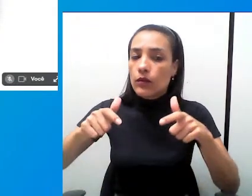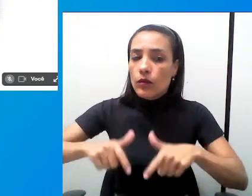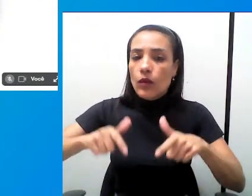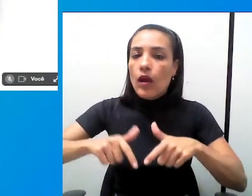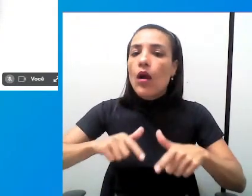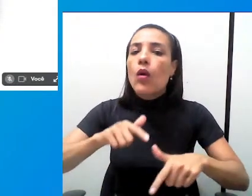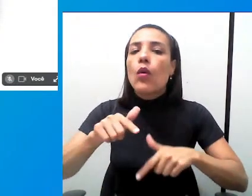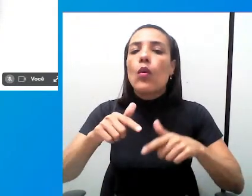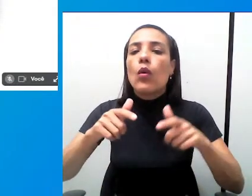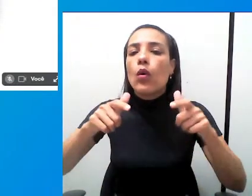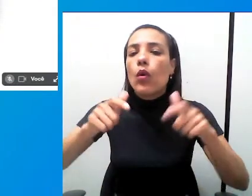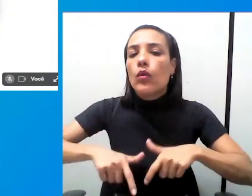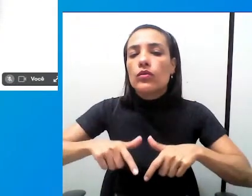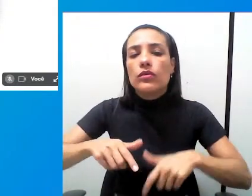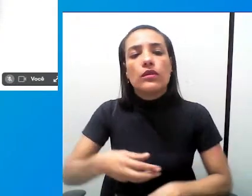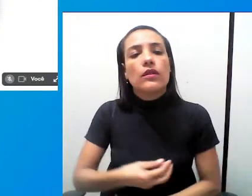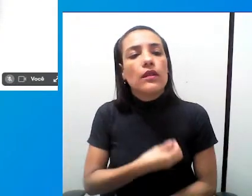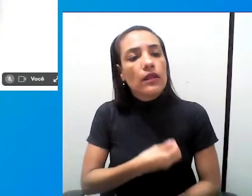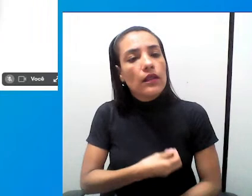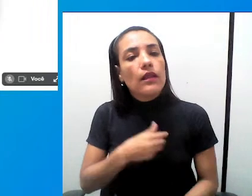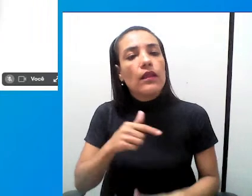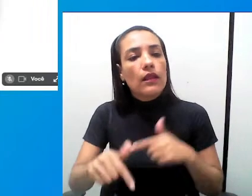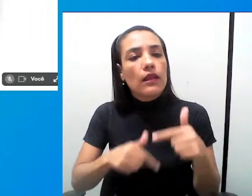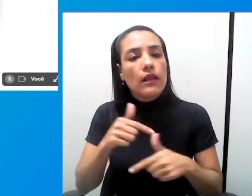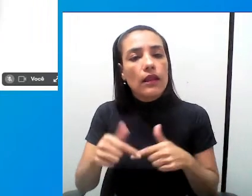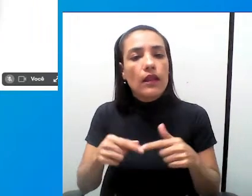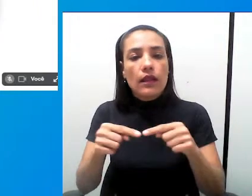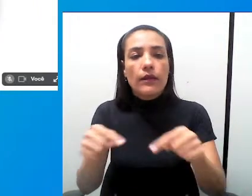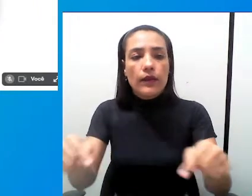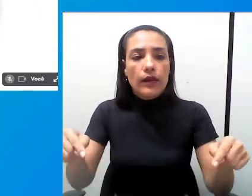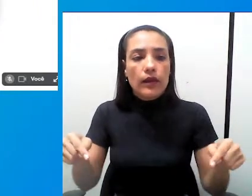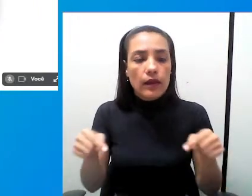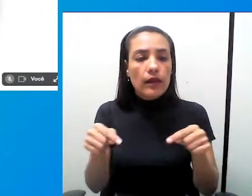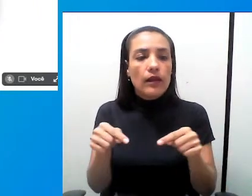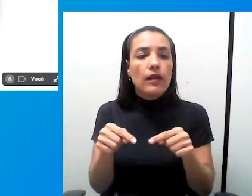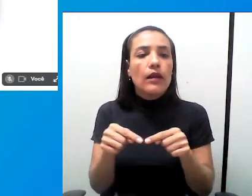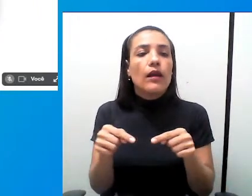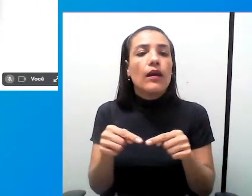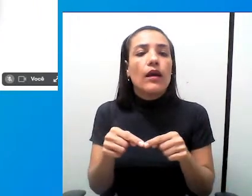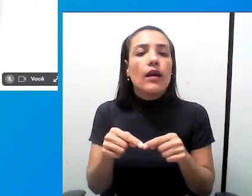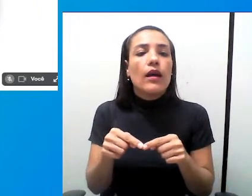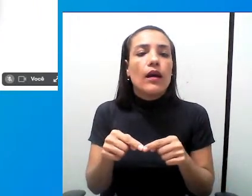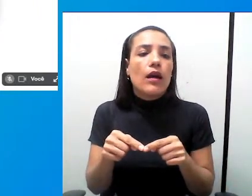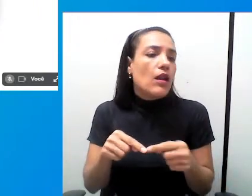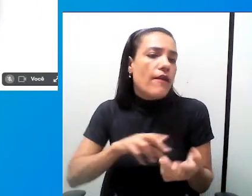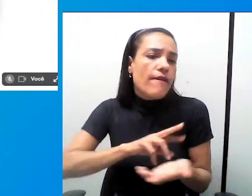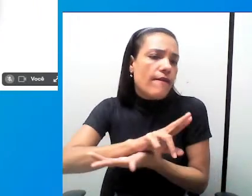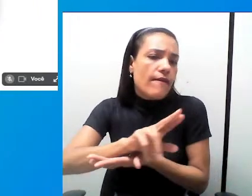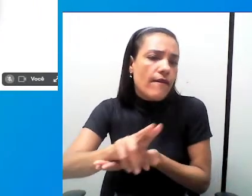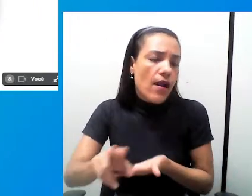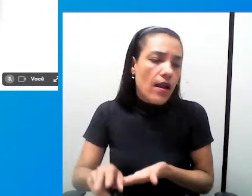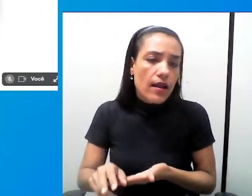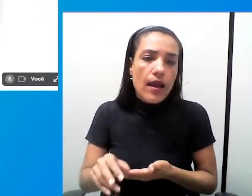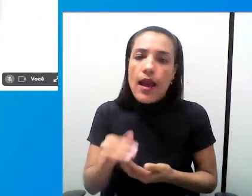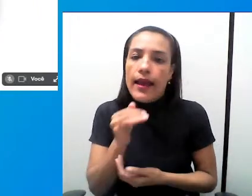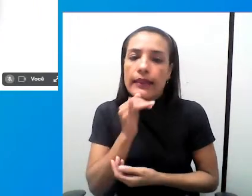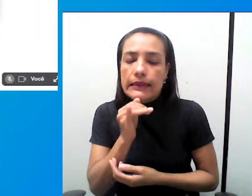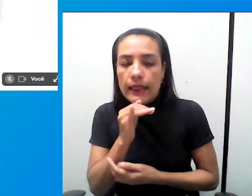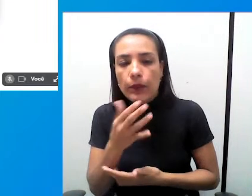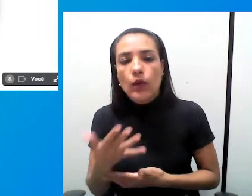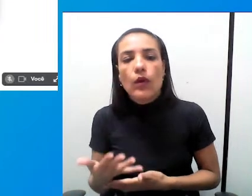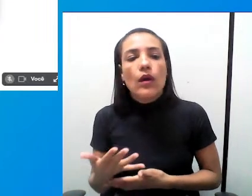atuar. E temos aqui uma questão interessante, que é a sala de multisseriado, em que as crianças estão em aula. Para quem não conhece,